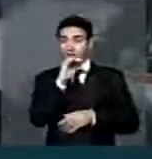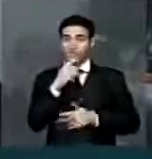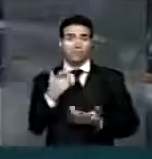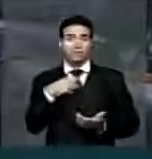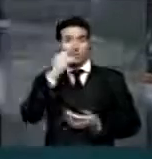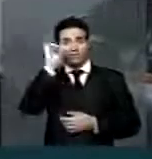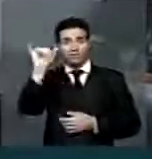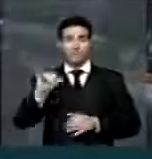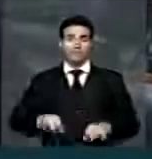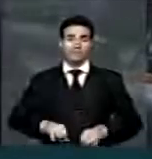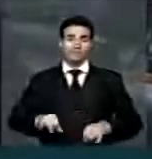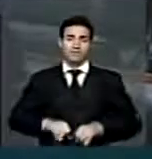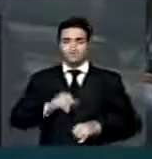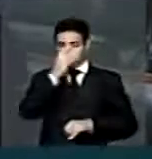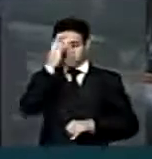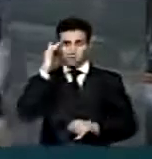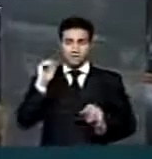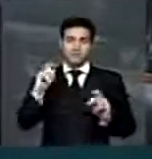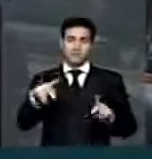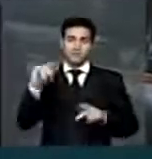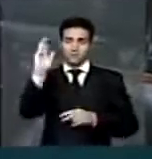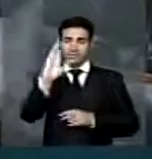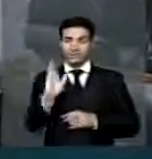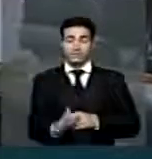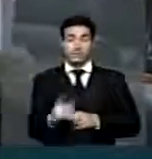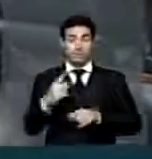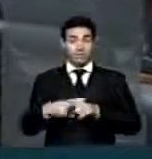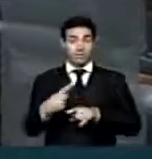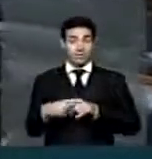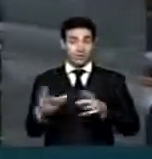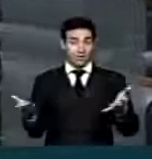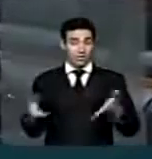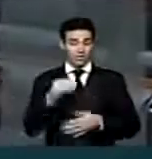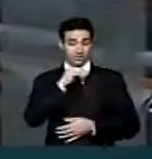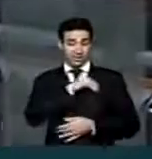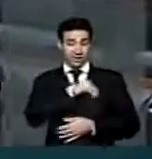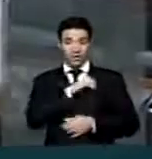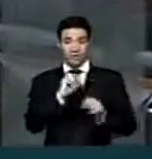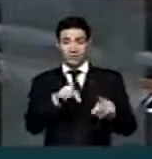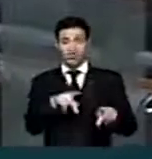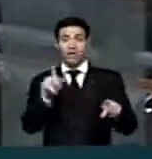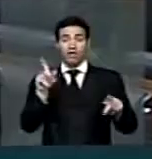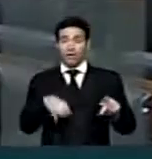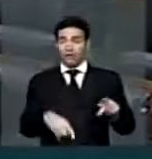penalizasse o aposentado brasileiro. Porque hoje a aposentadoria para ele é uma